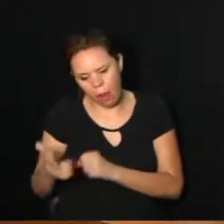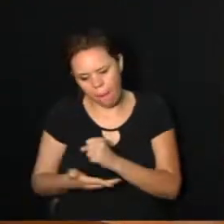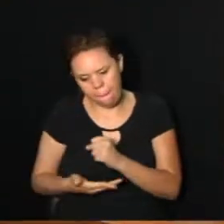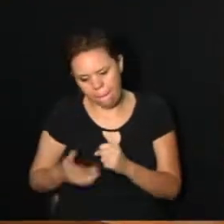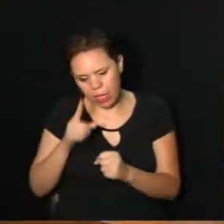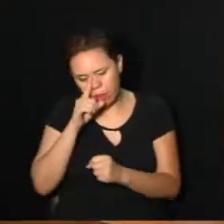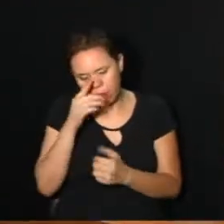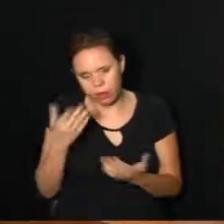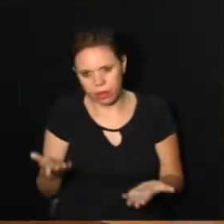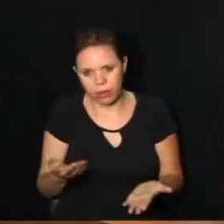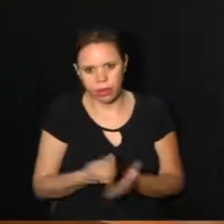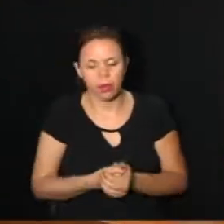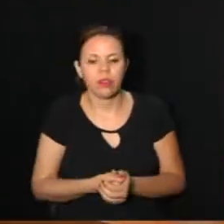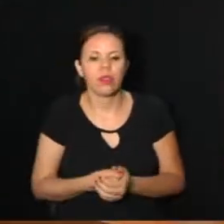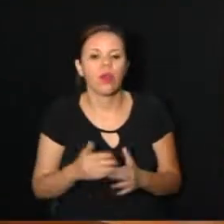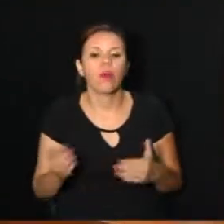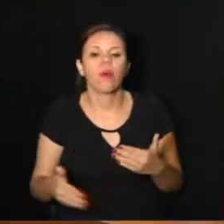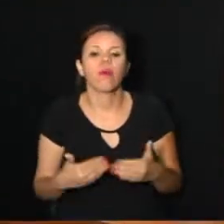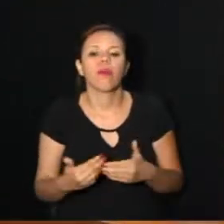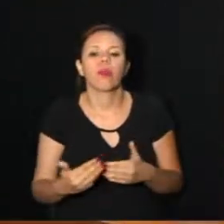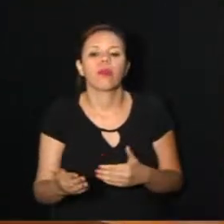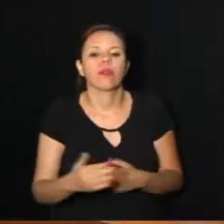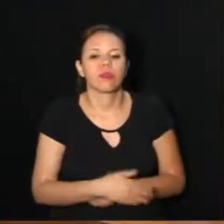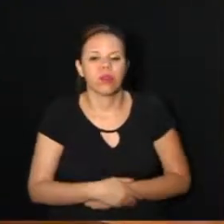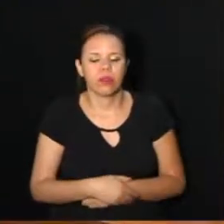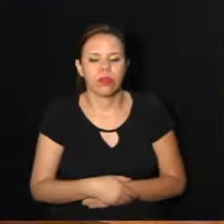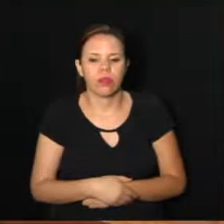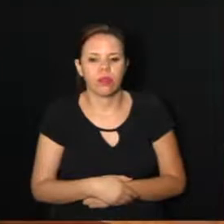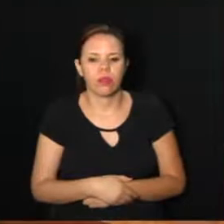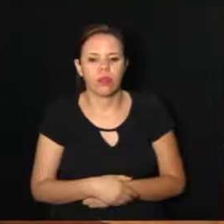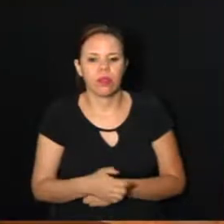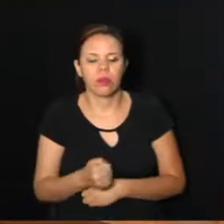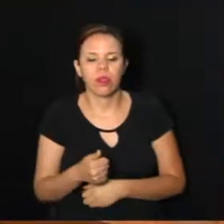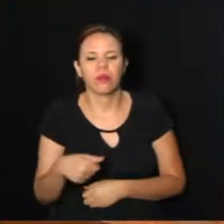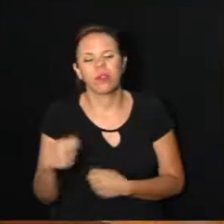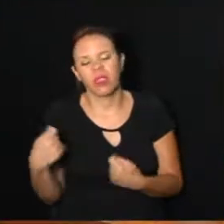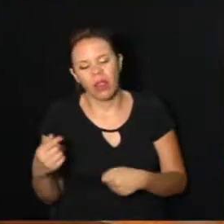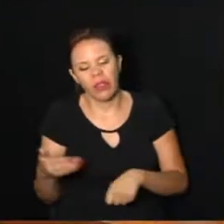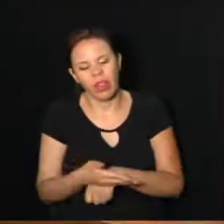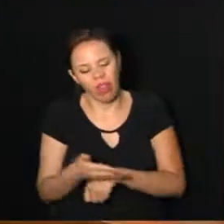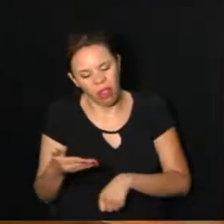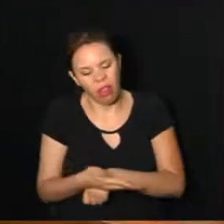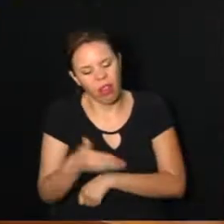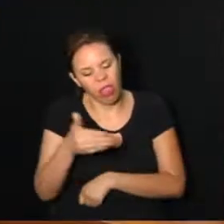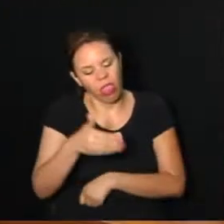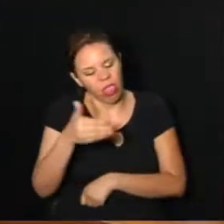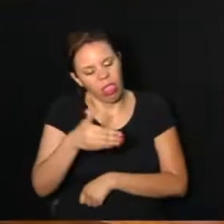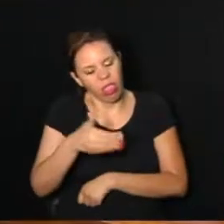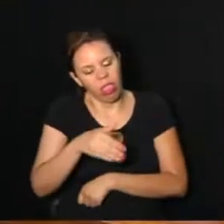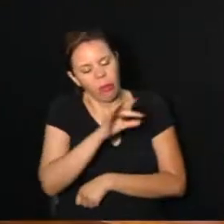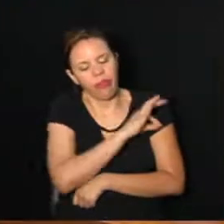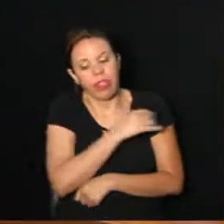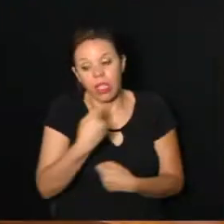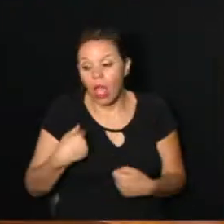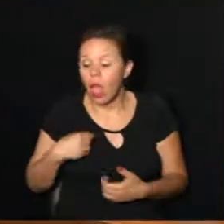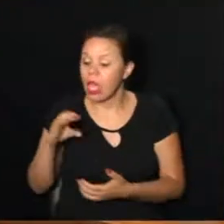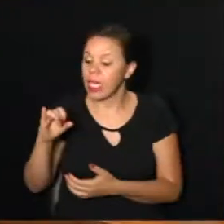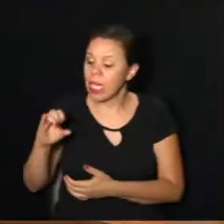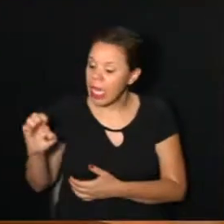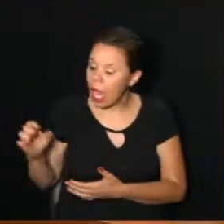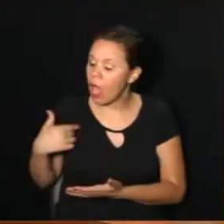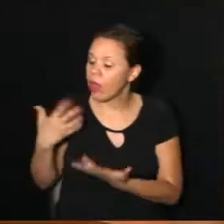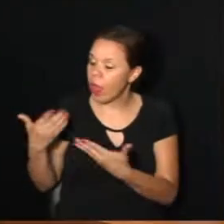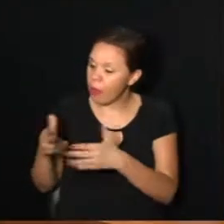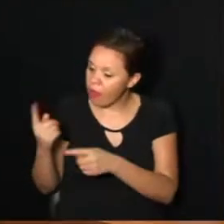risco, próximo passo, sem ter que ir na prefeitura a todo momento, olha, meu KNAI é esse, eu quero abrir um